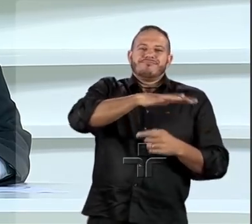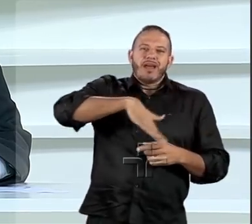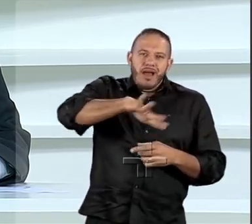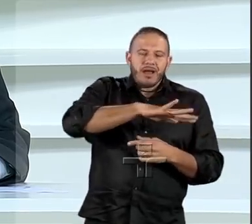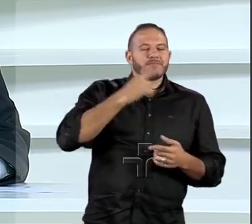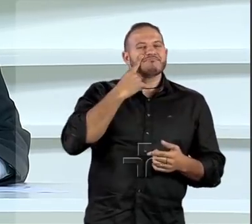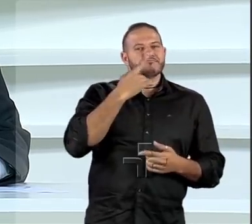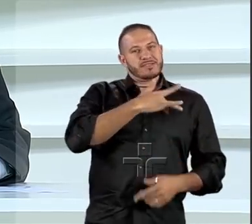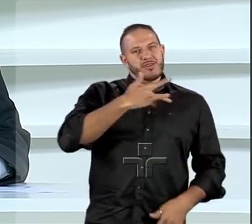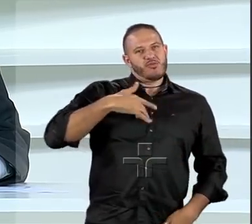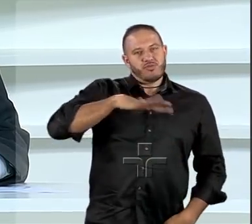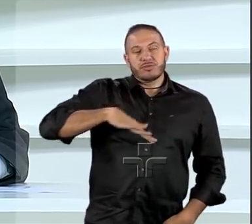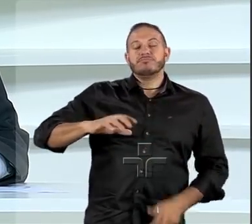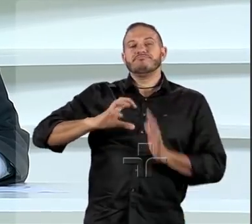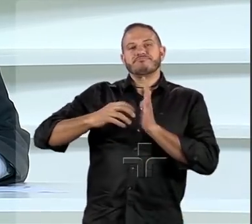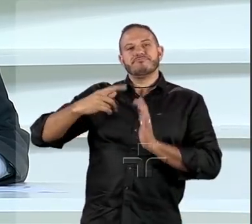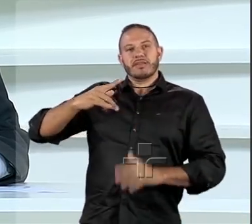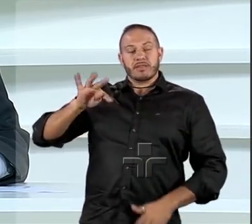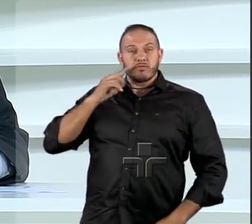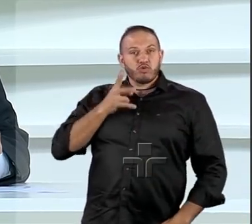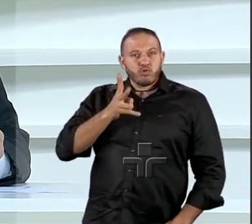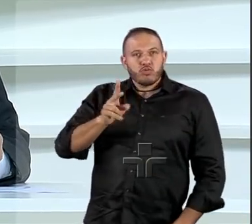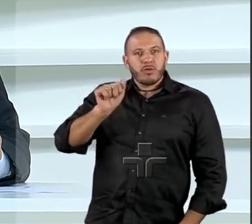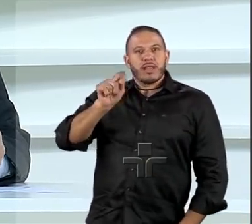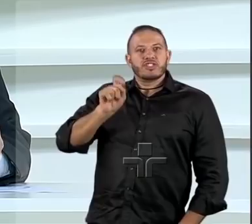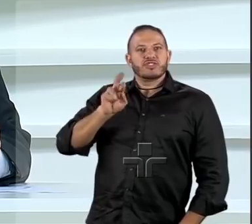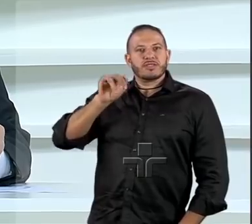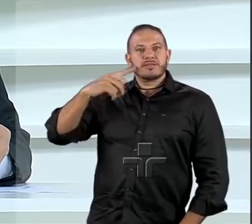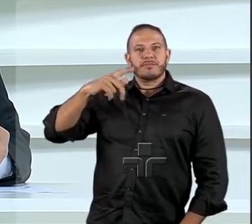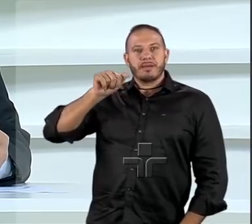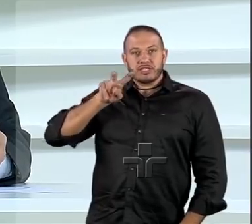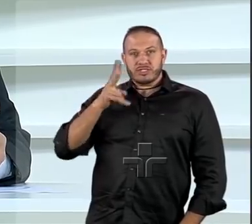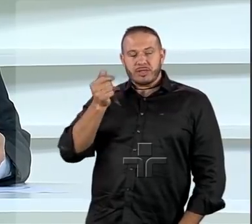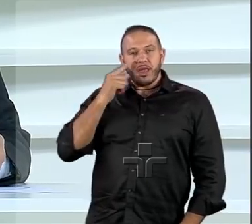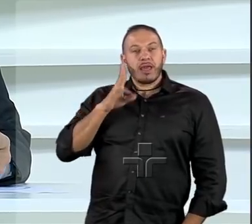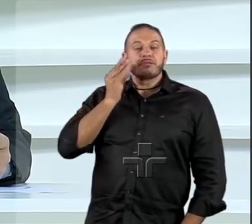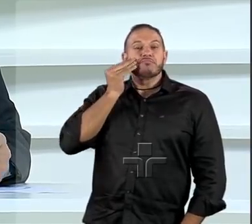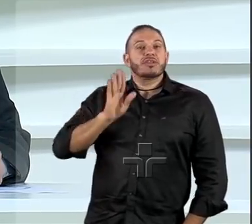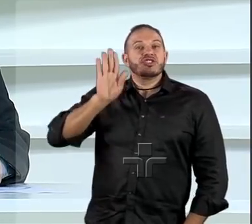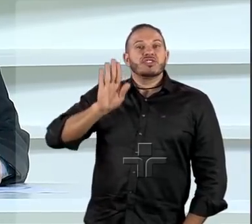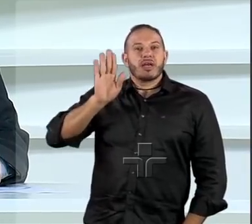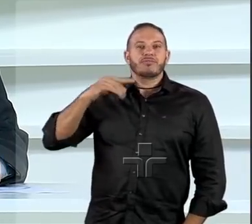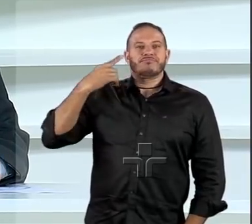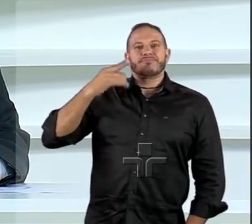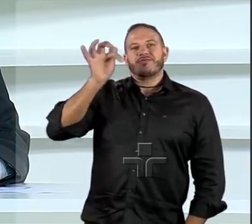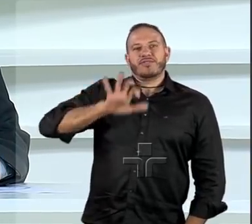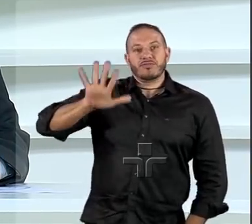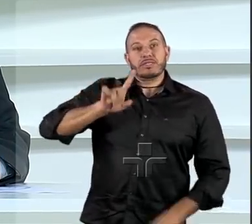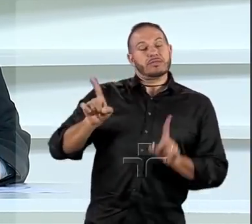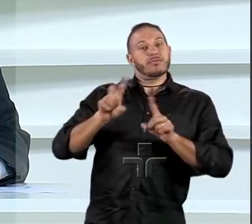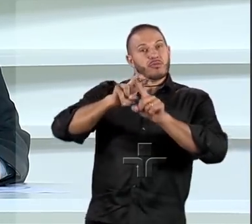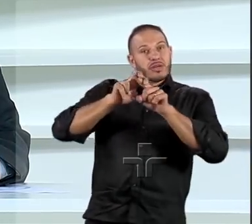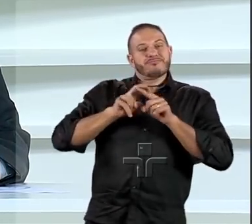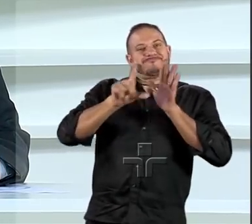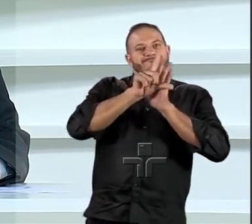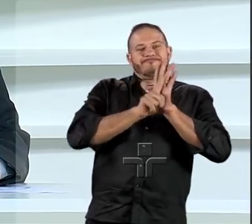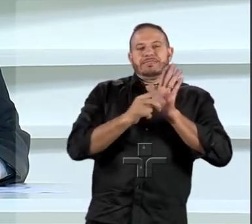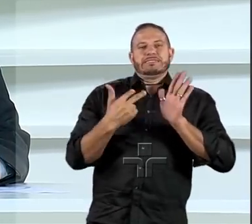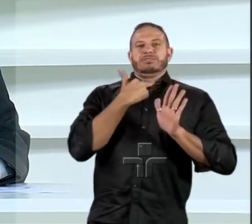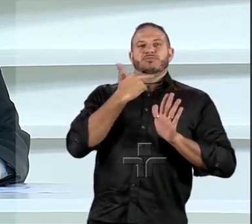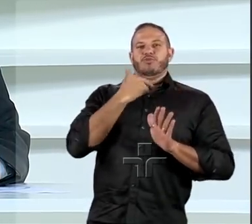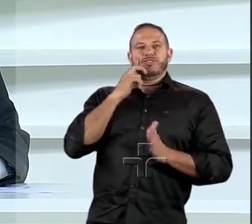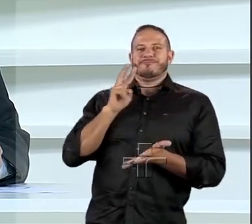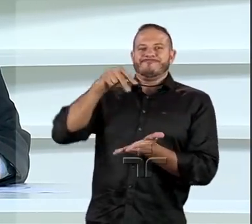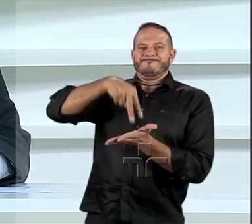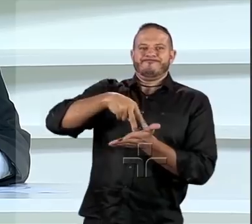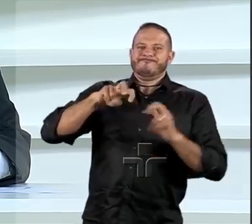PT insistiu no nome de Alexandre Padilha, que é candidato a deputado federal e, portanto, pela legislação, não poderia